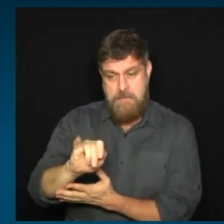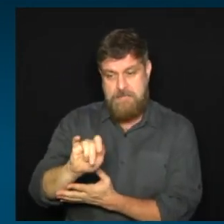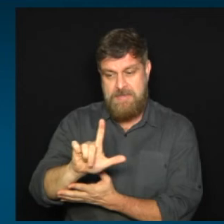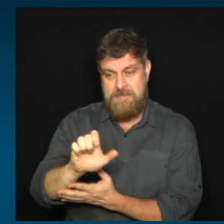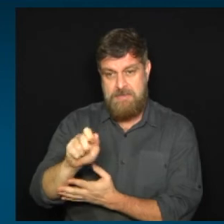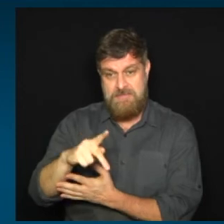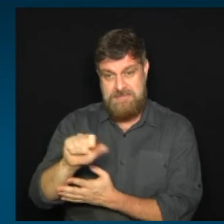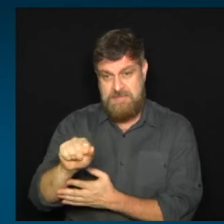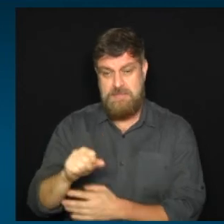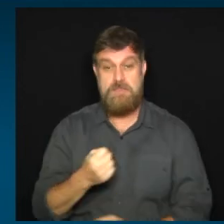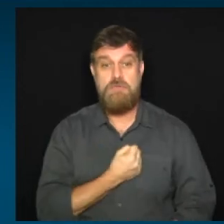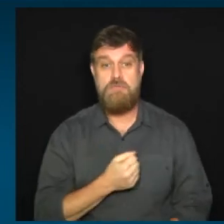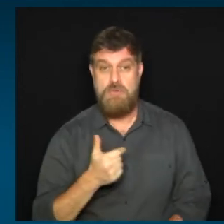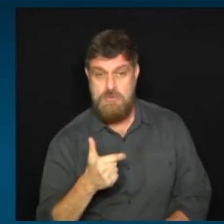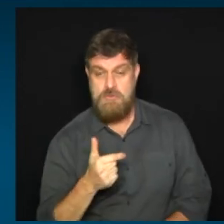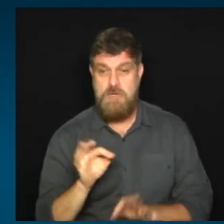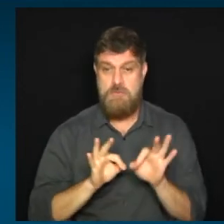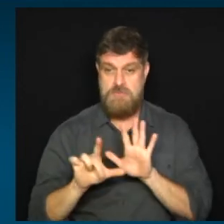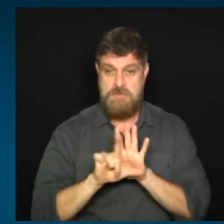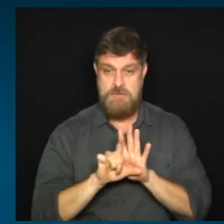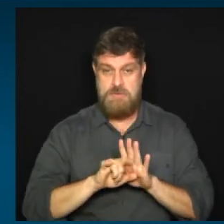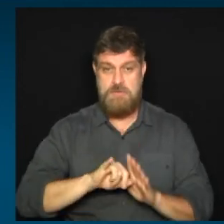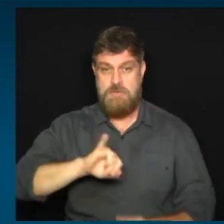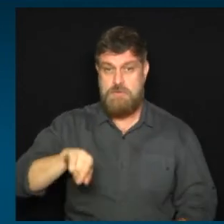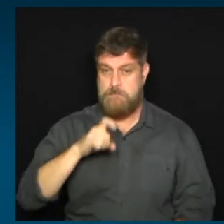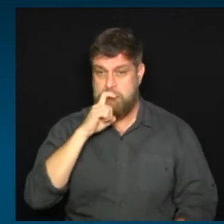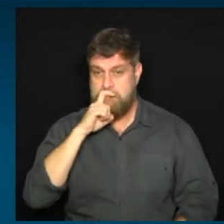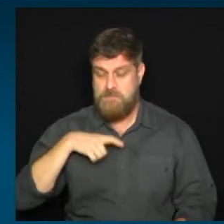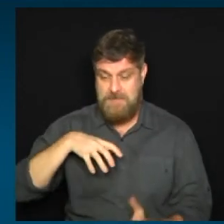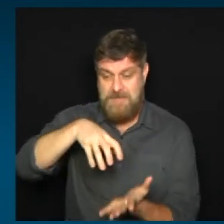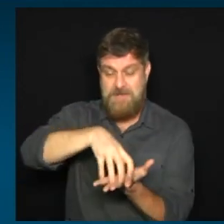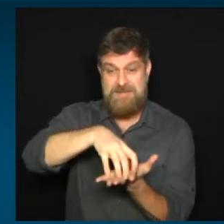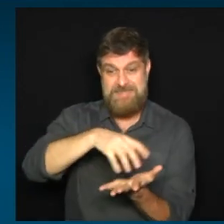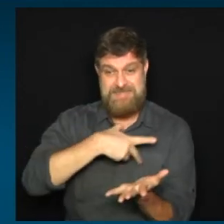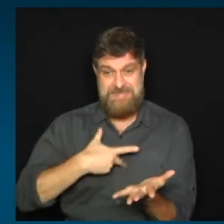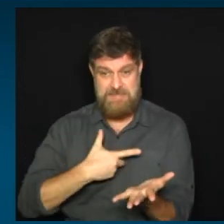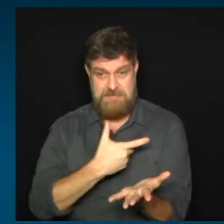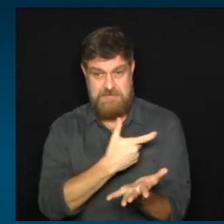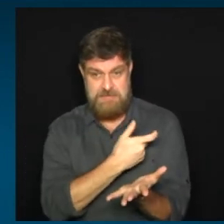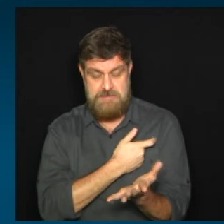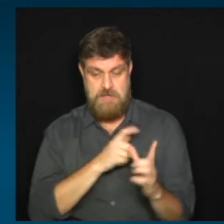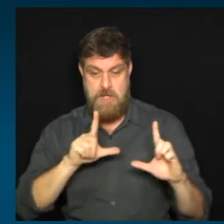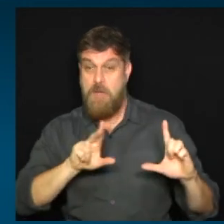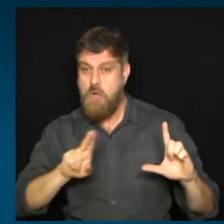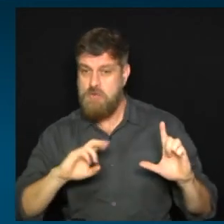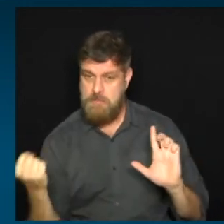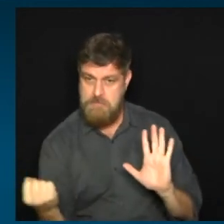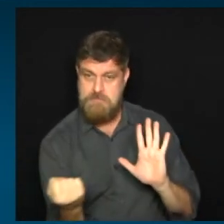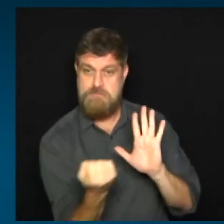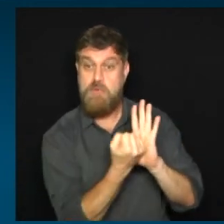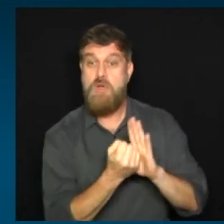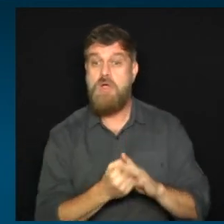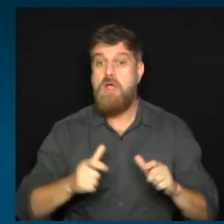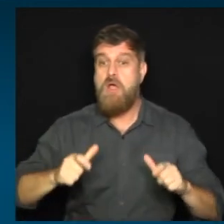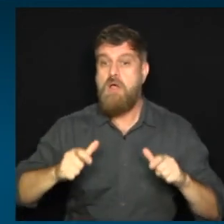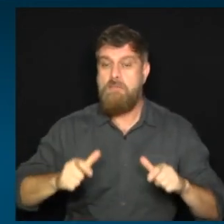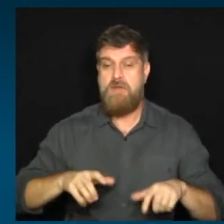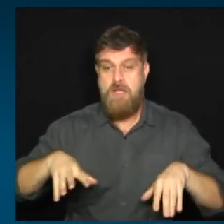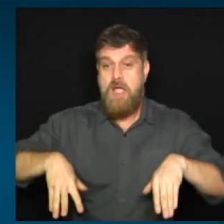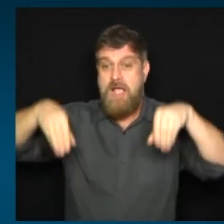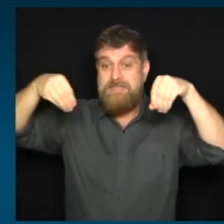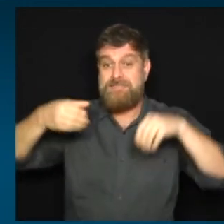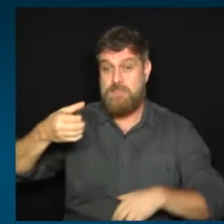Jorge Schneider, que denomina Centro de Saúde e Integração Naí dos Santos Brás, uma unidade de saúde situada na Vila Castelo